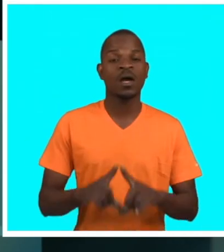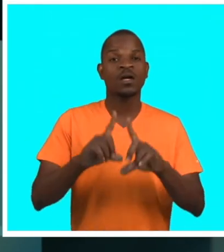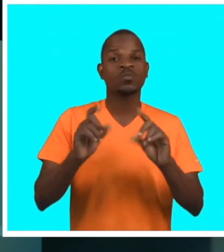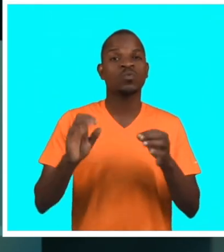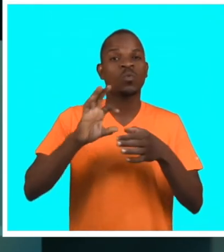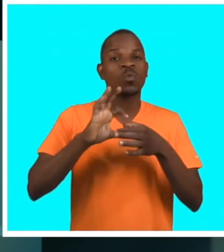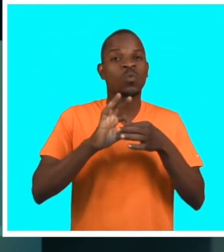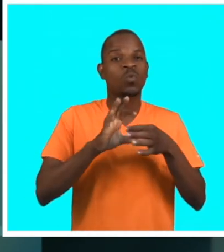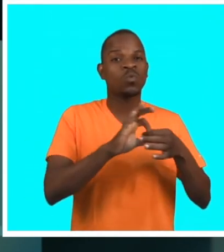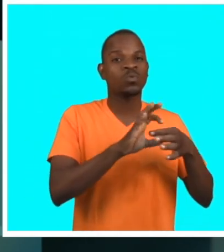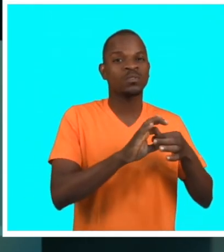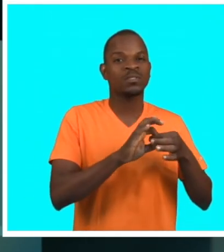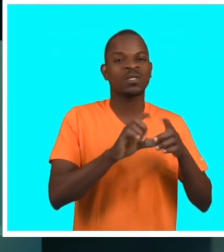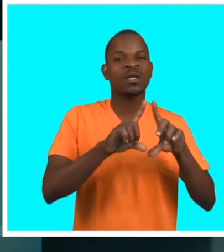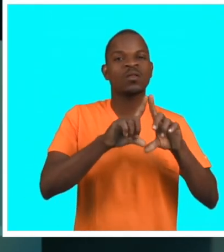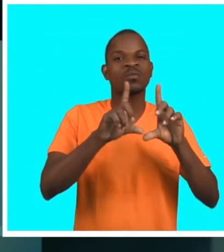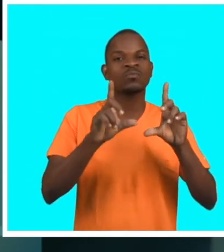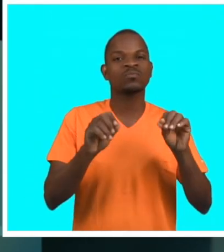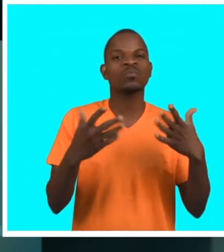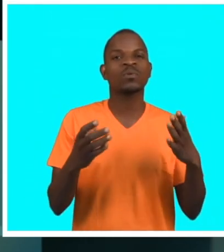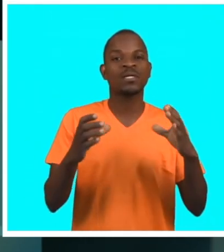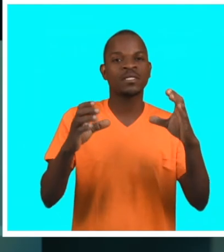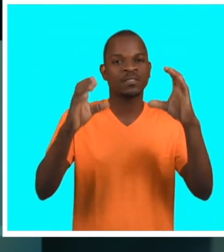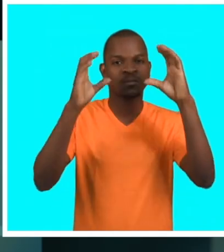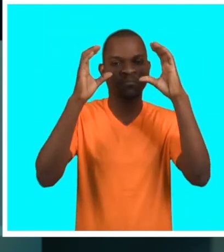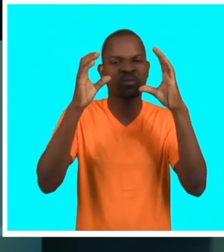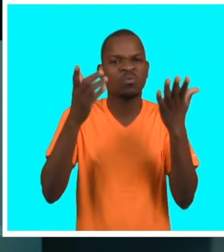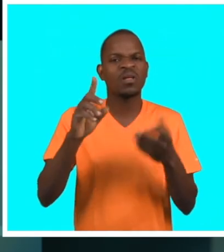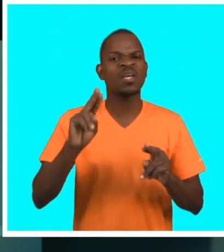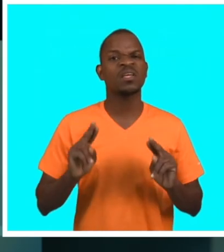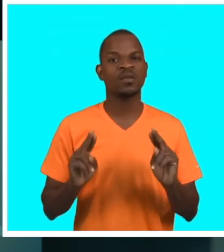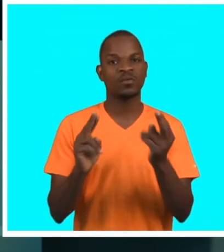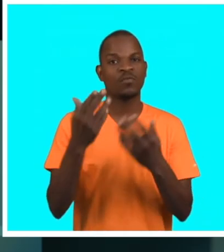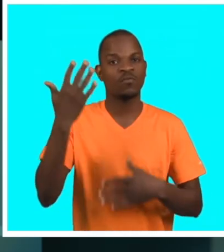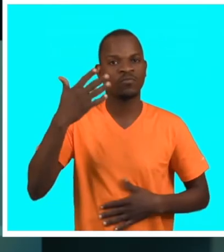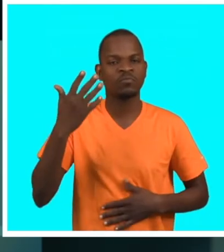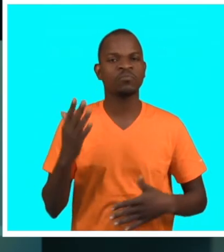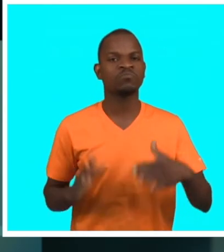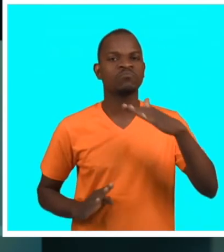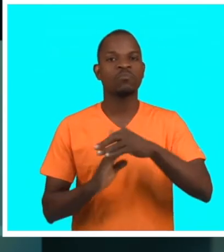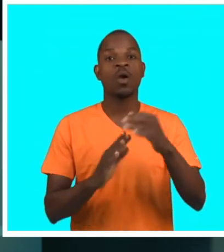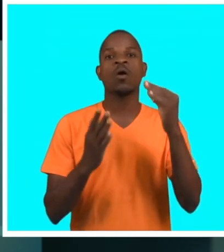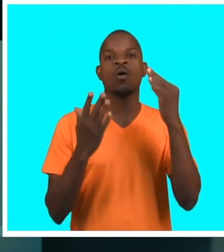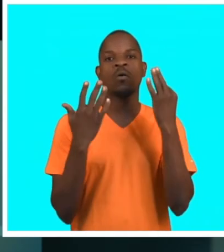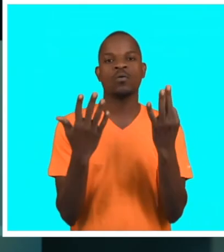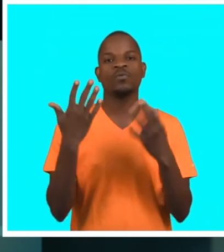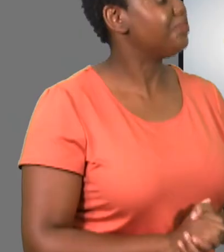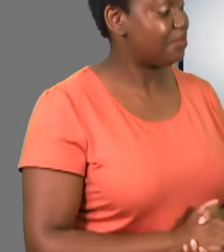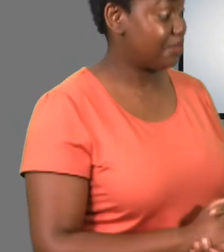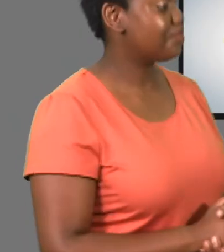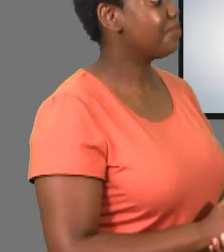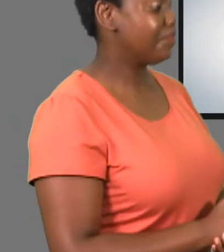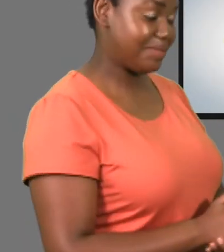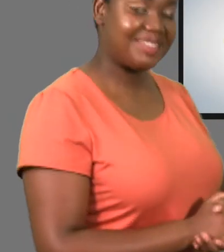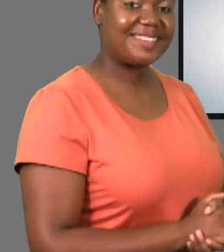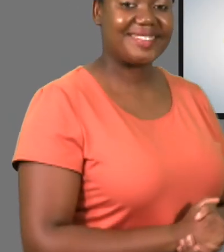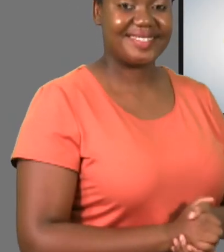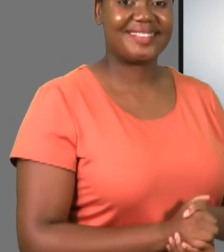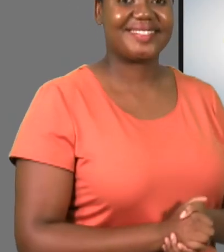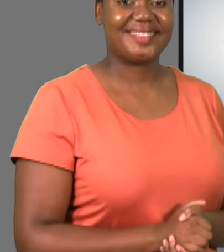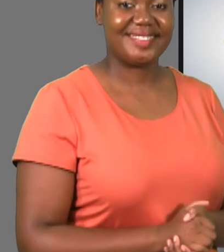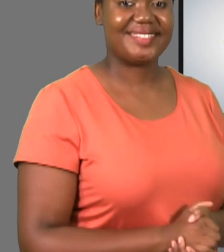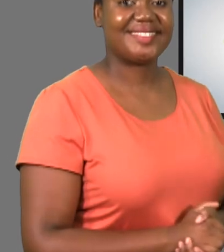O Rentes da Zambésia é a mais recente obra de Júlio Silva, somando a realização de oito filmes. O programa de